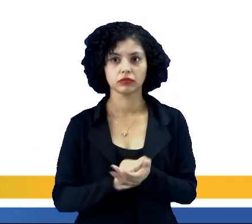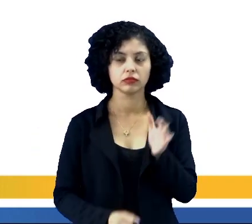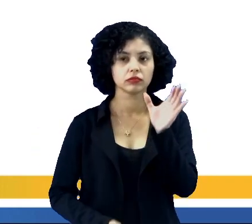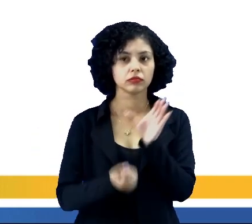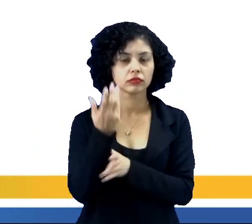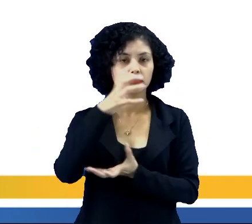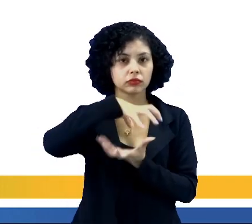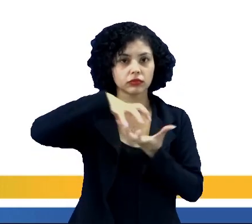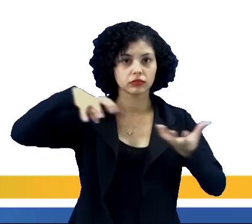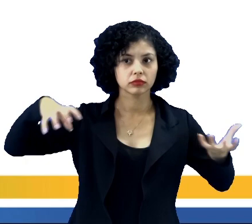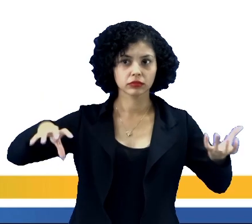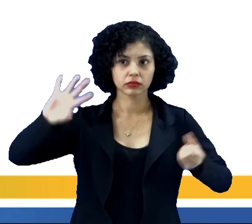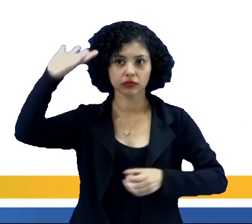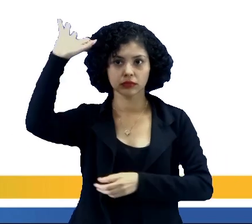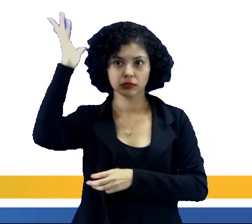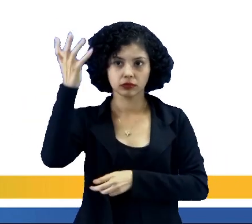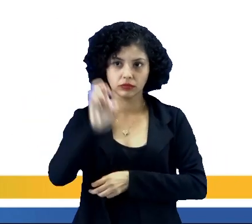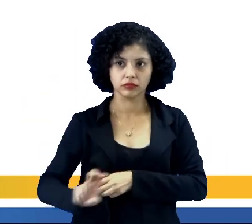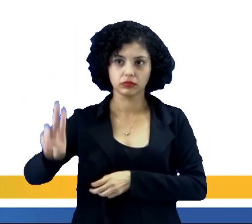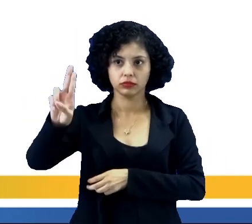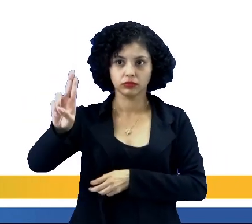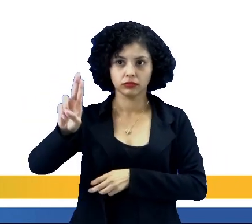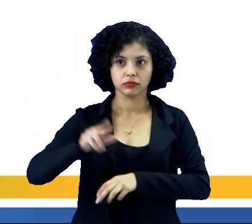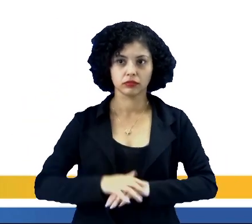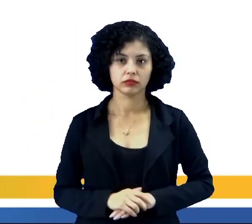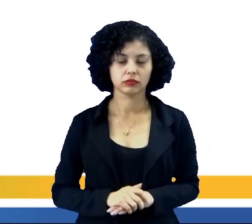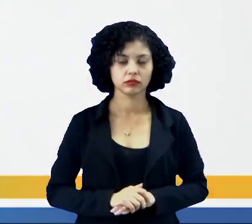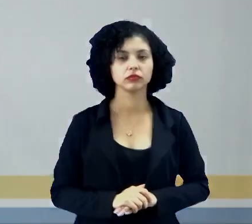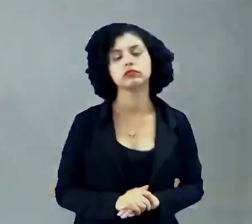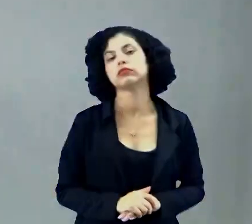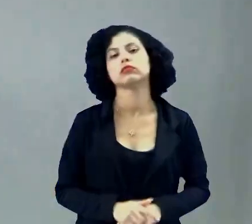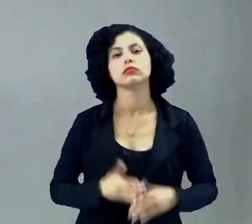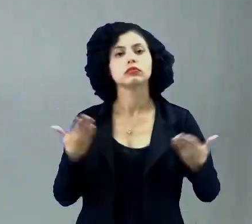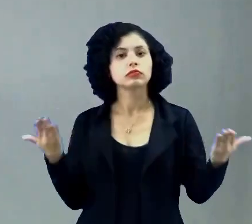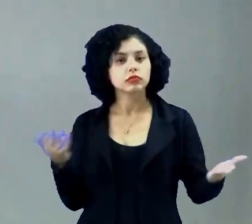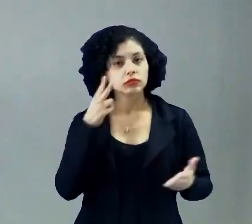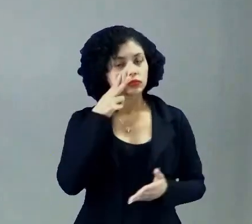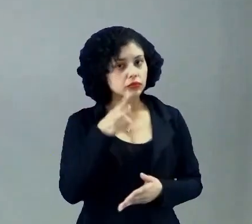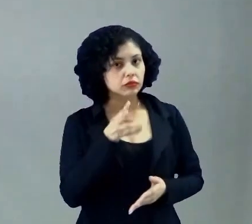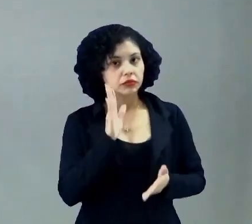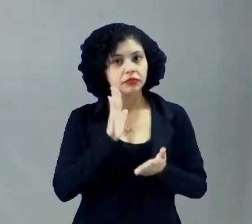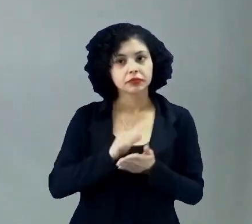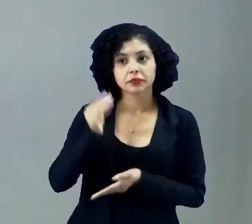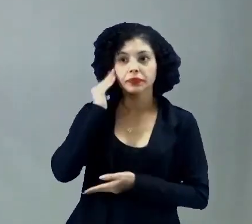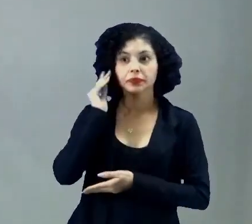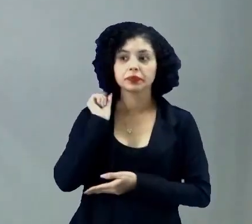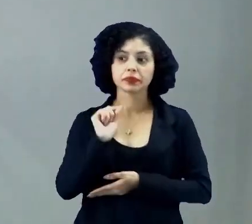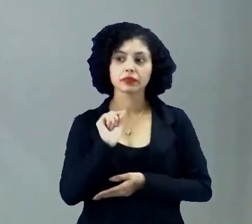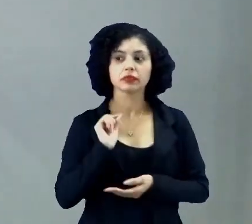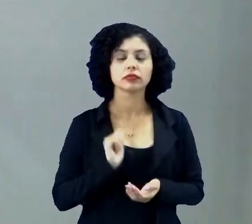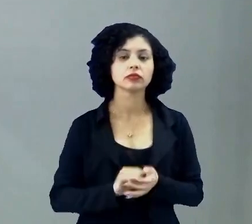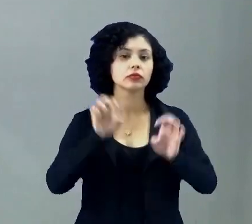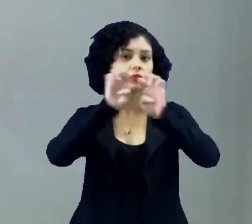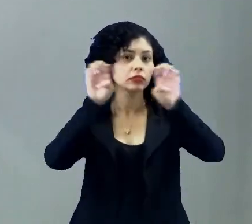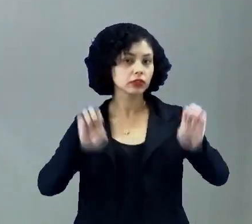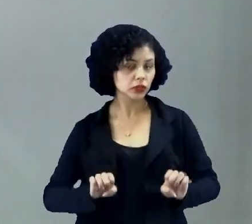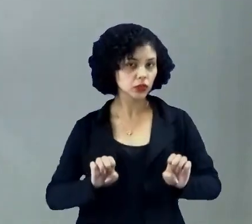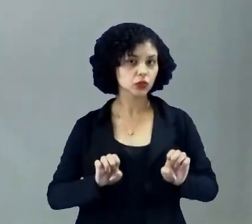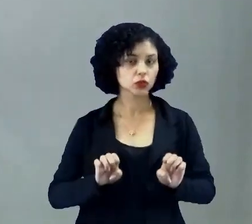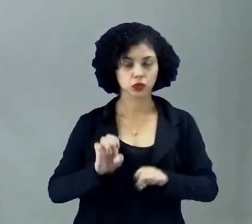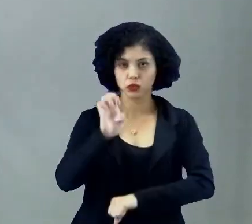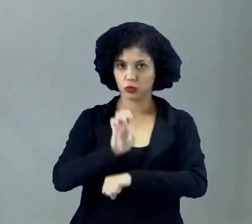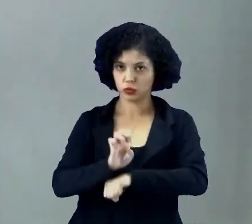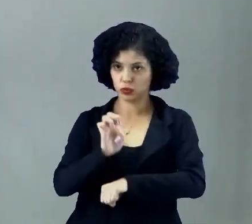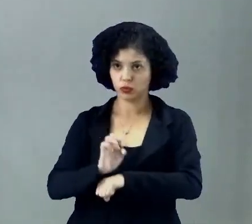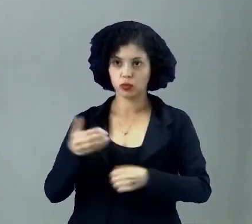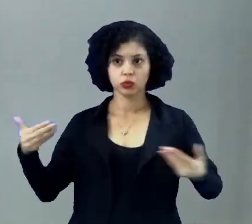feudos existentes no continente europeu. Então, nós temos que entender o seguinte: a estrutura de